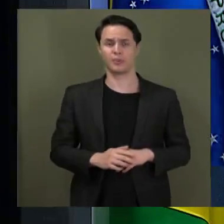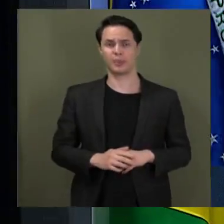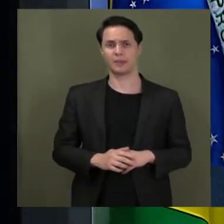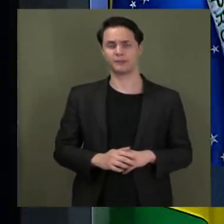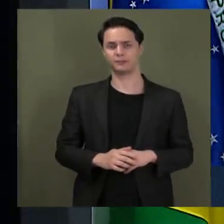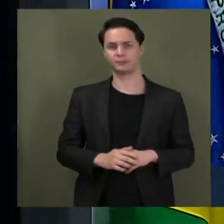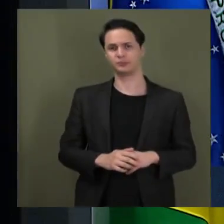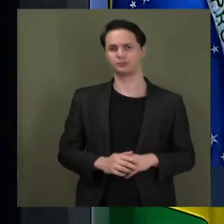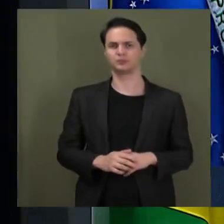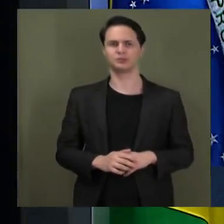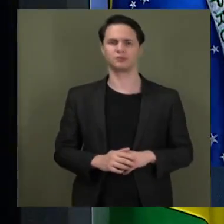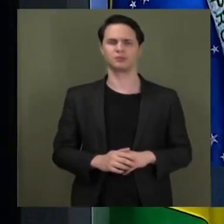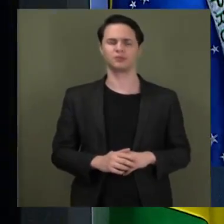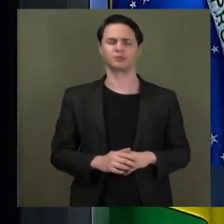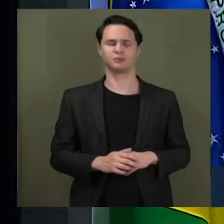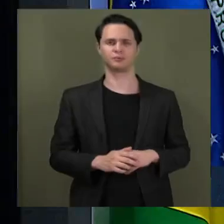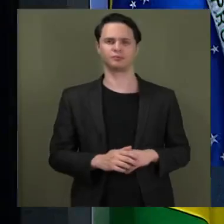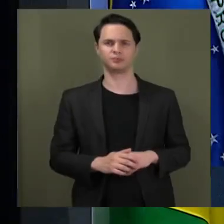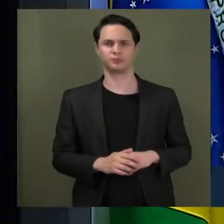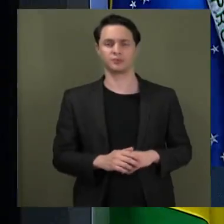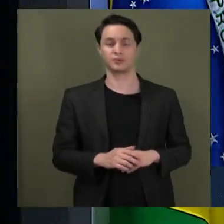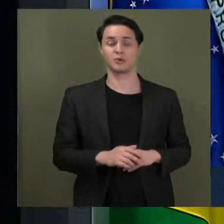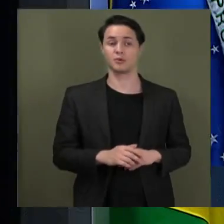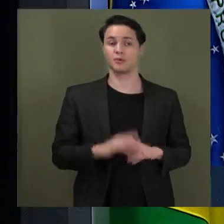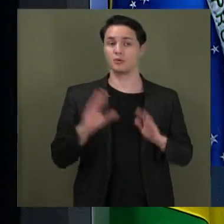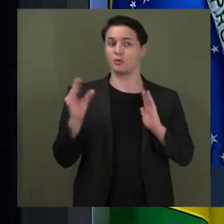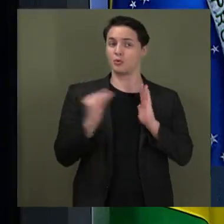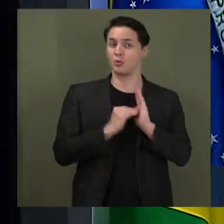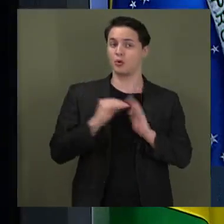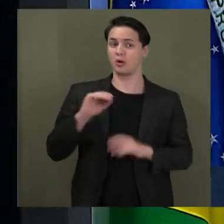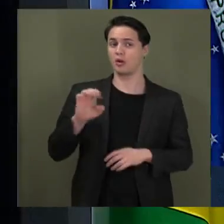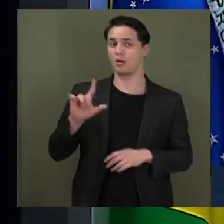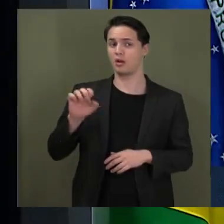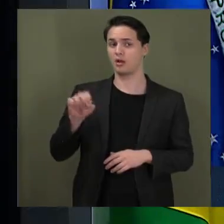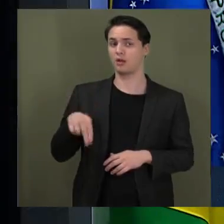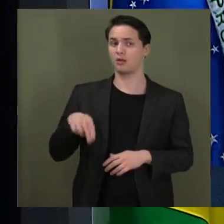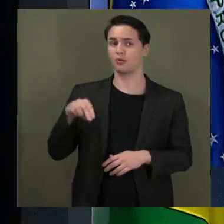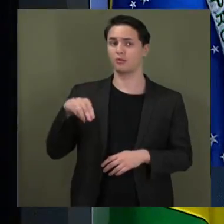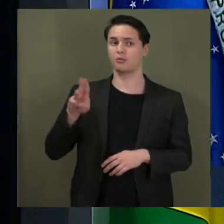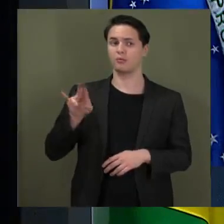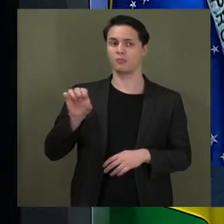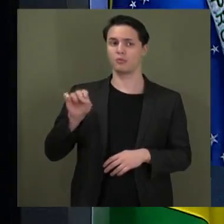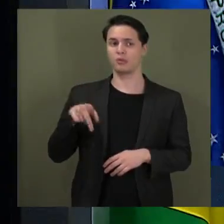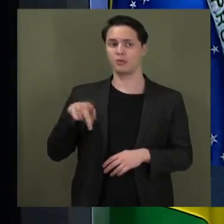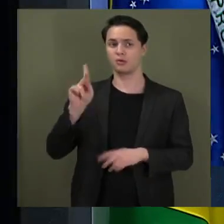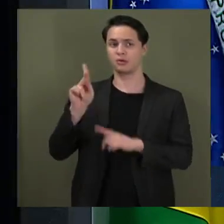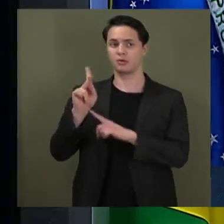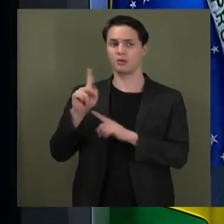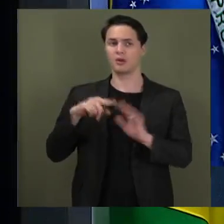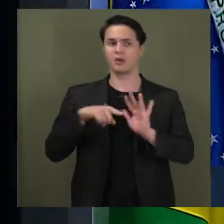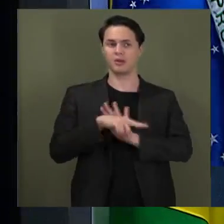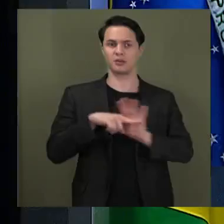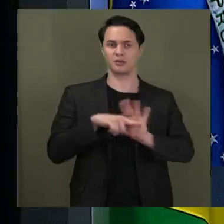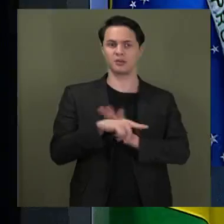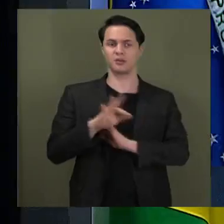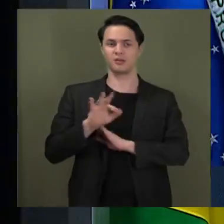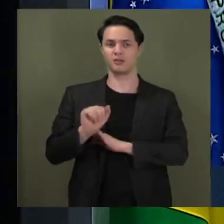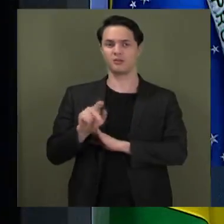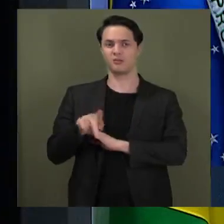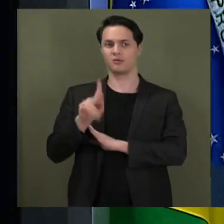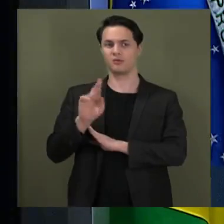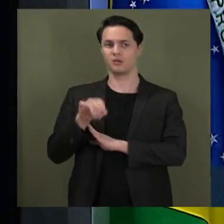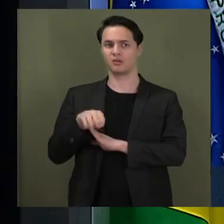incluiu Elon Musk no famigerado e abusivo inquérito das fake news, que já dura